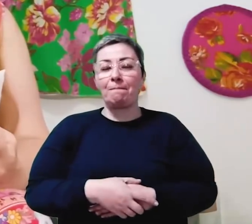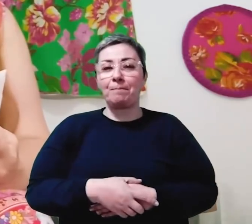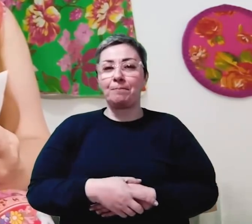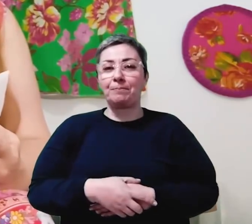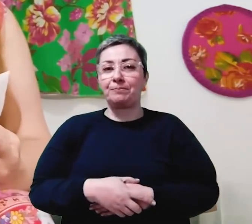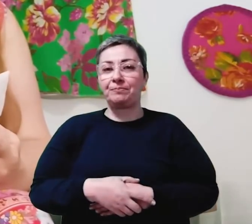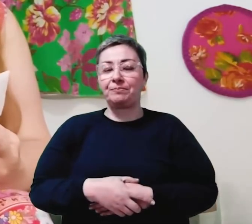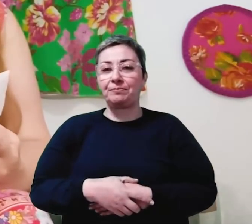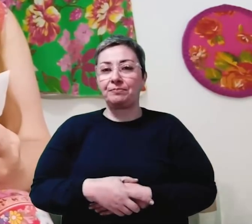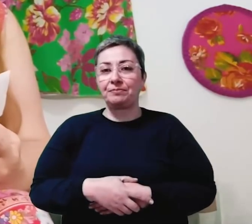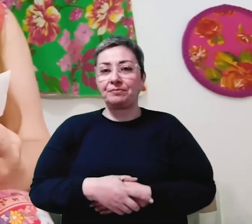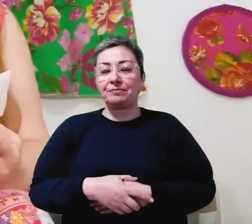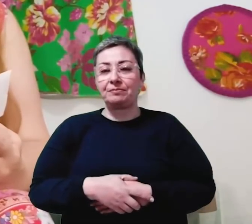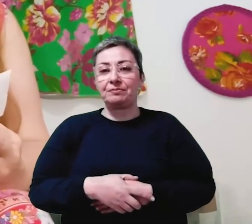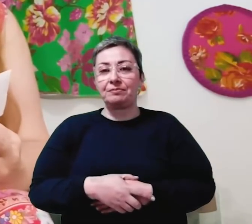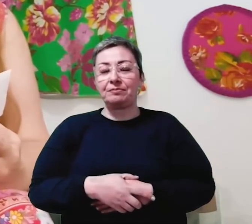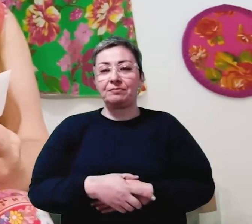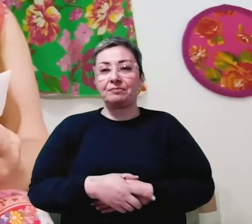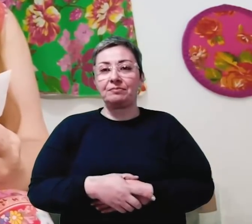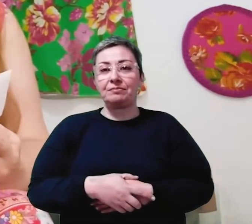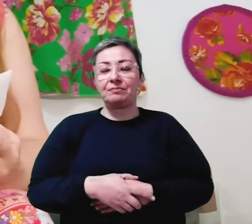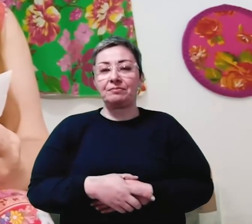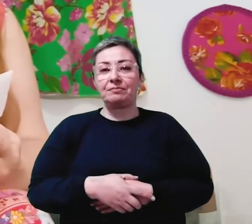para você.